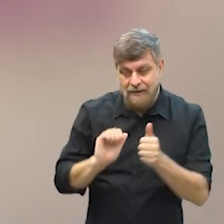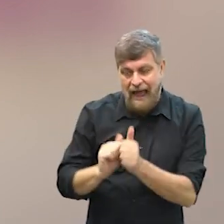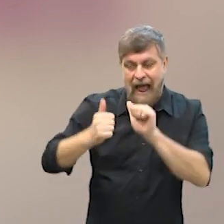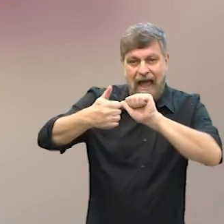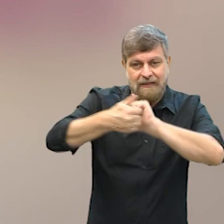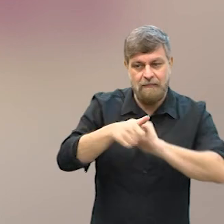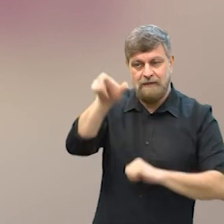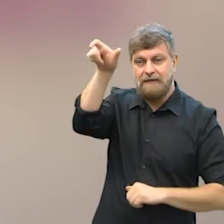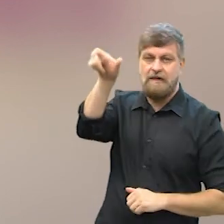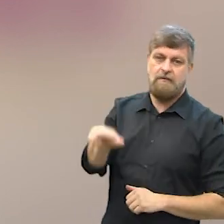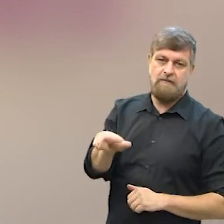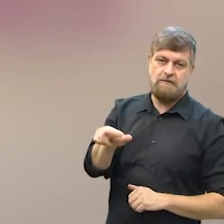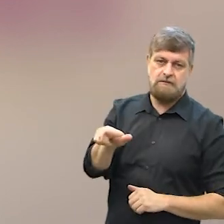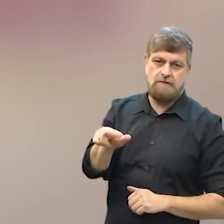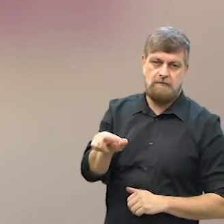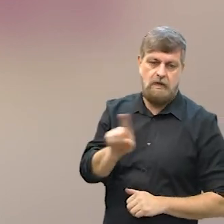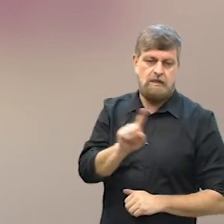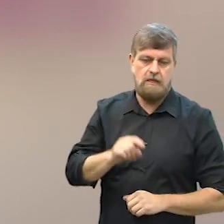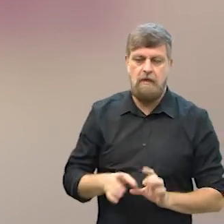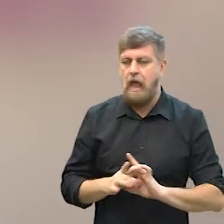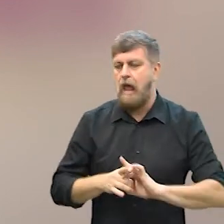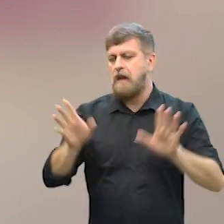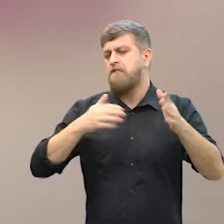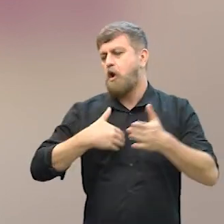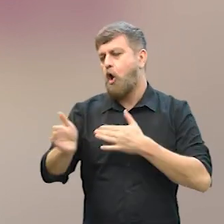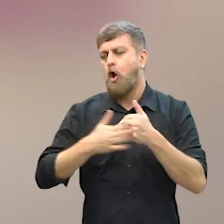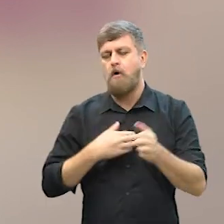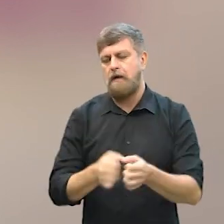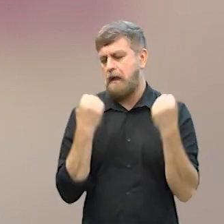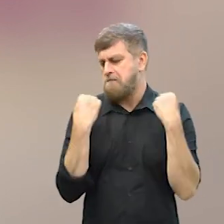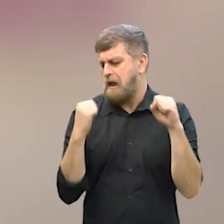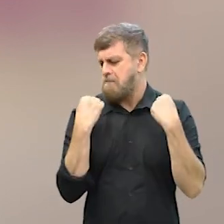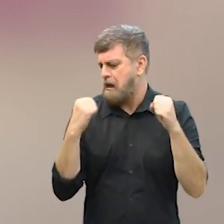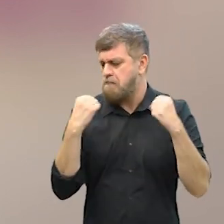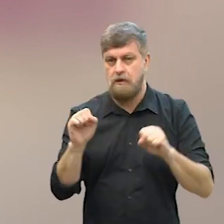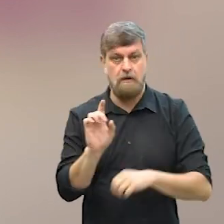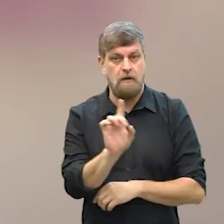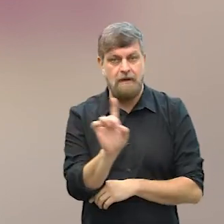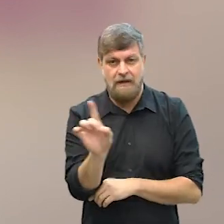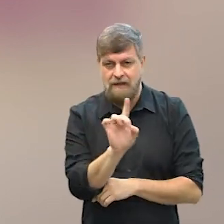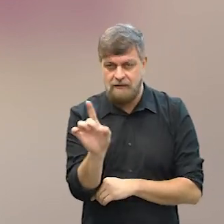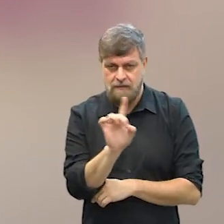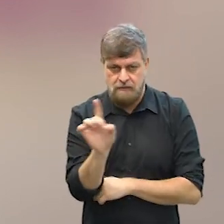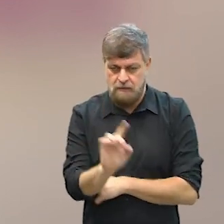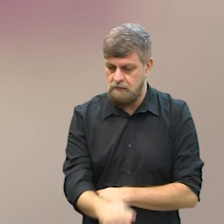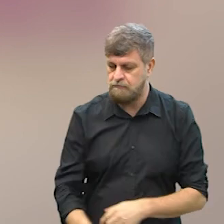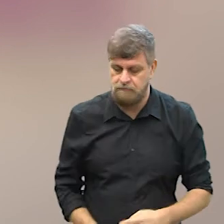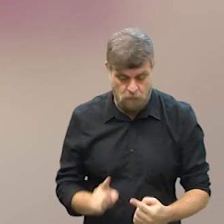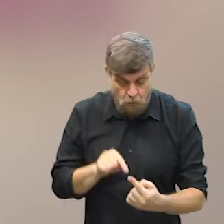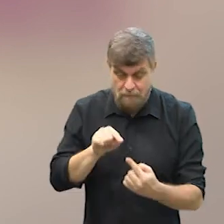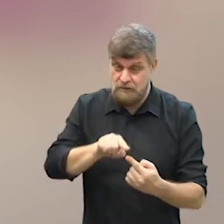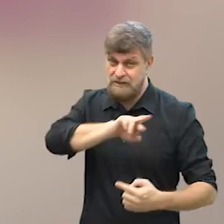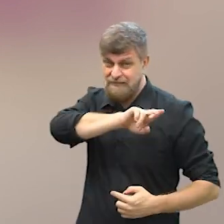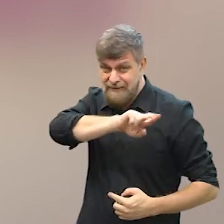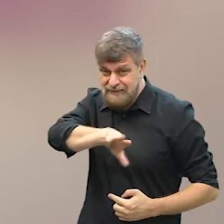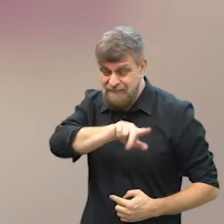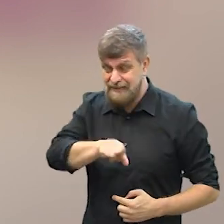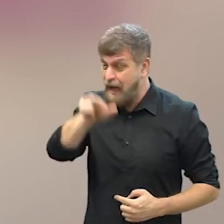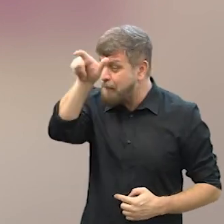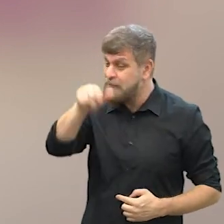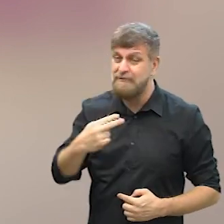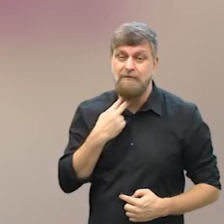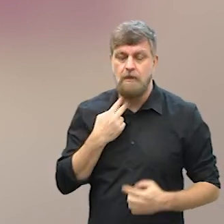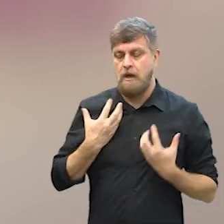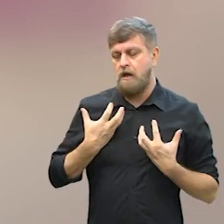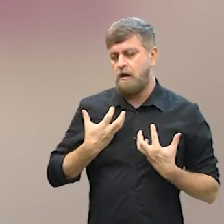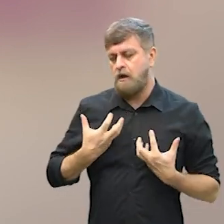adaptado à condição que o indivíduo tem, e não fazer com que ele exercite-se extenuadamente, ou seja, se